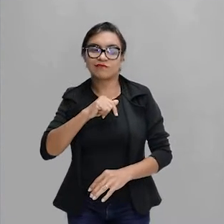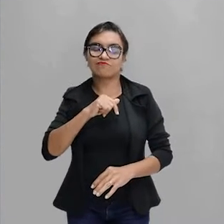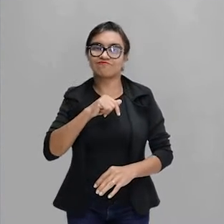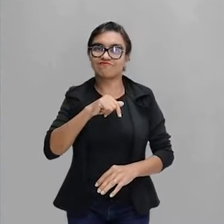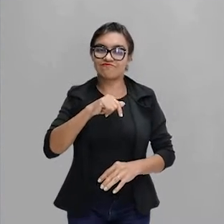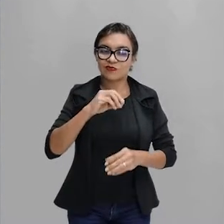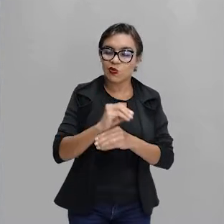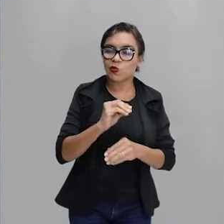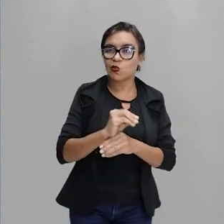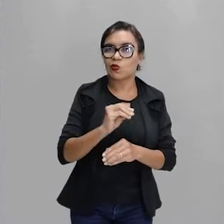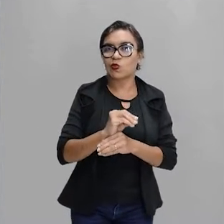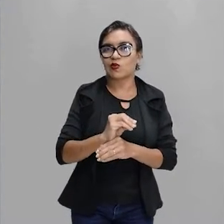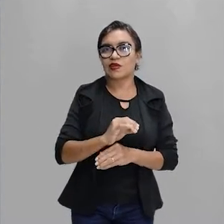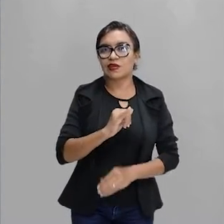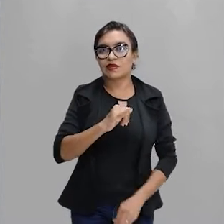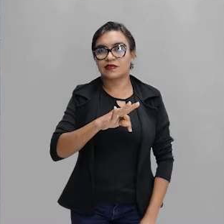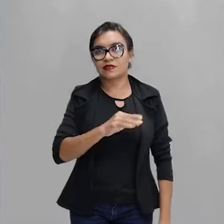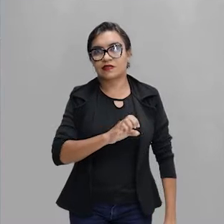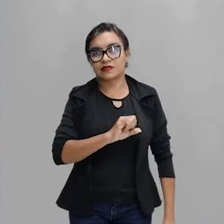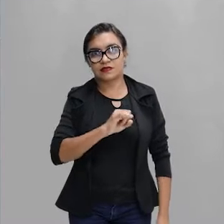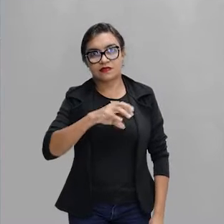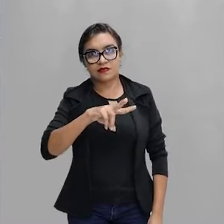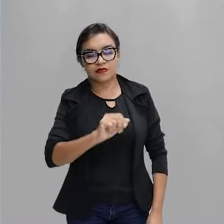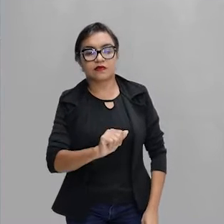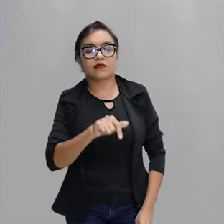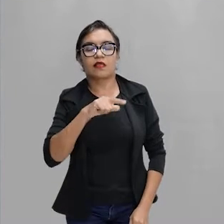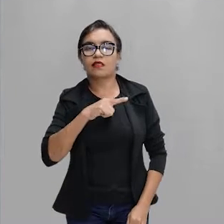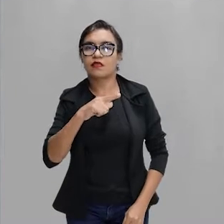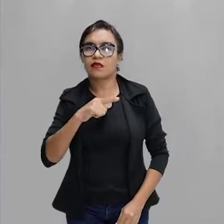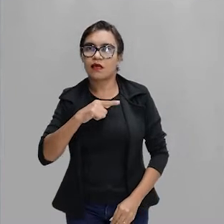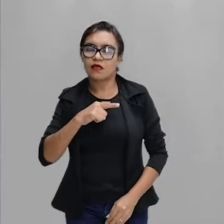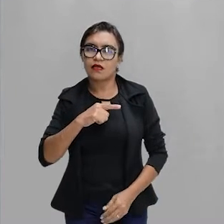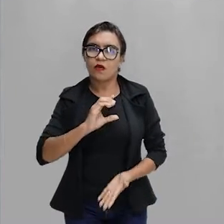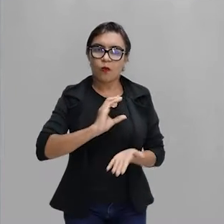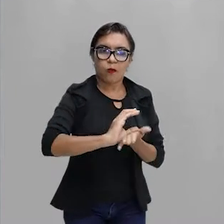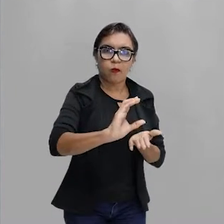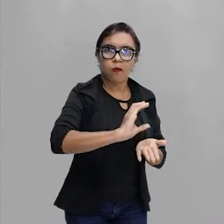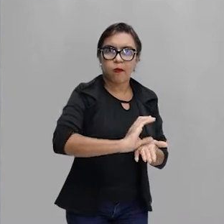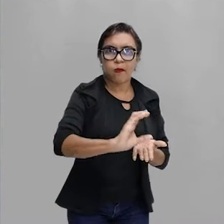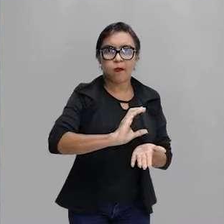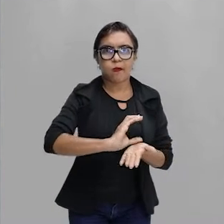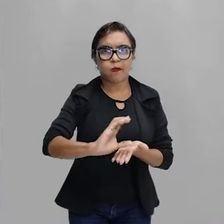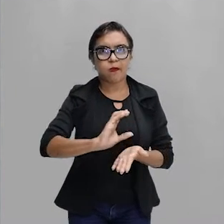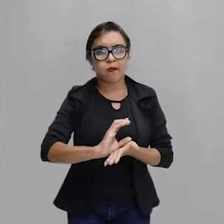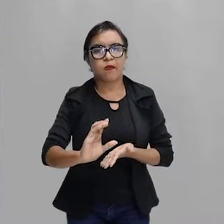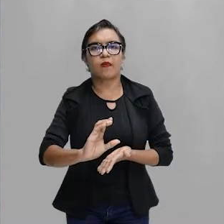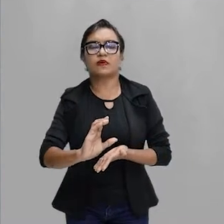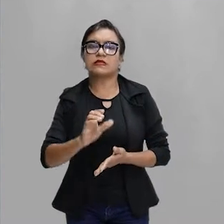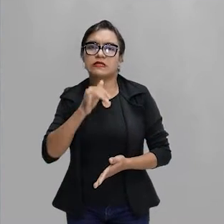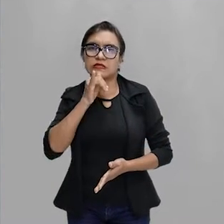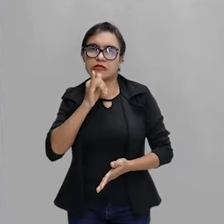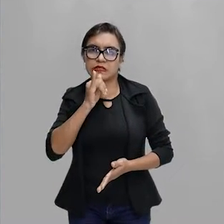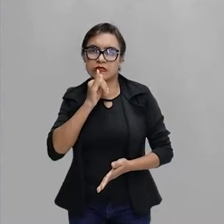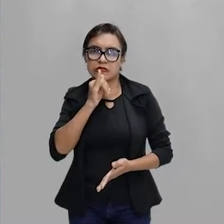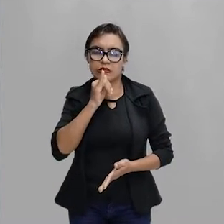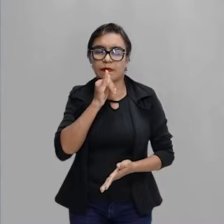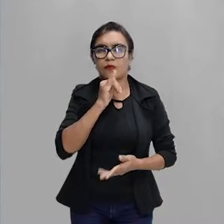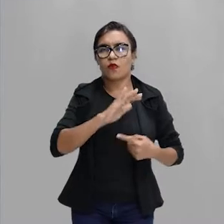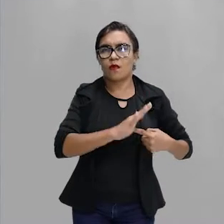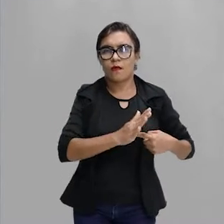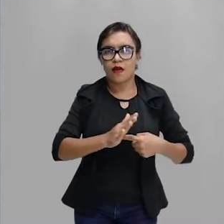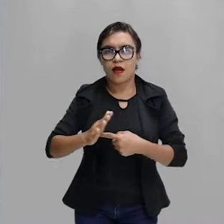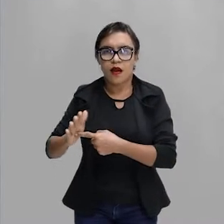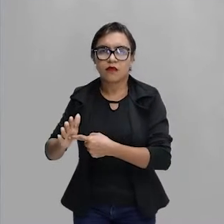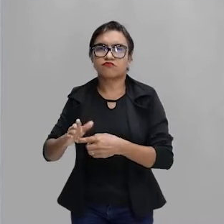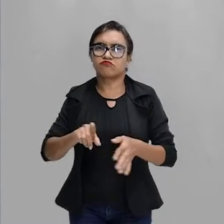pecuária que é utilizada aí principalmente no mercado externo, onde há um investimento alto, né, em maquinário, em